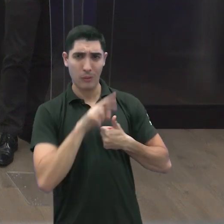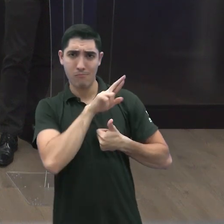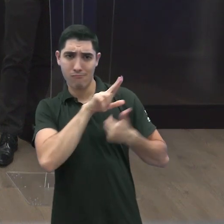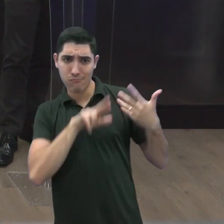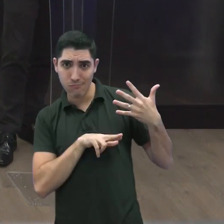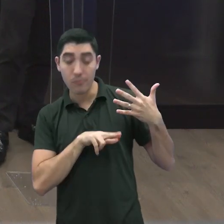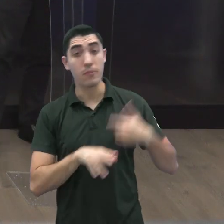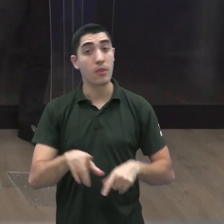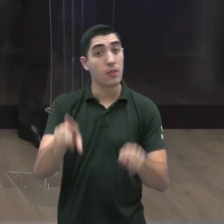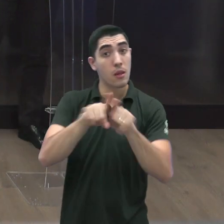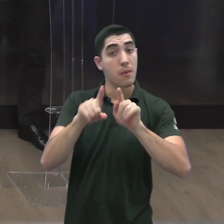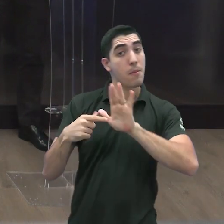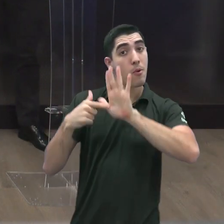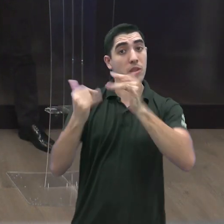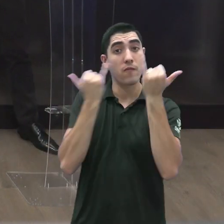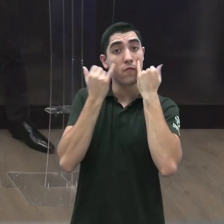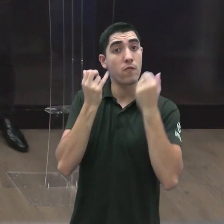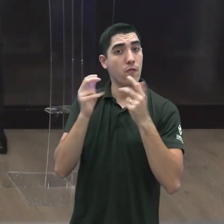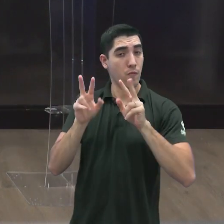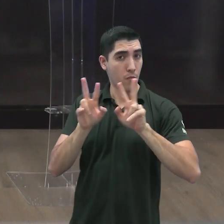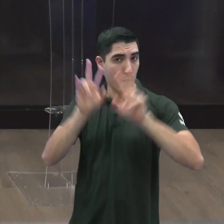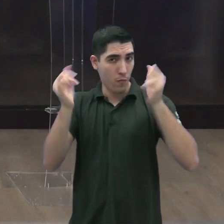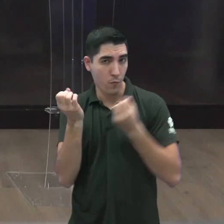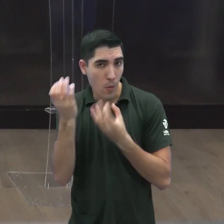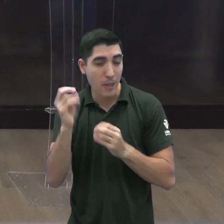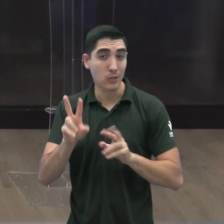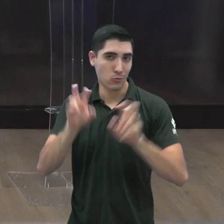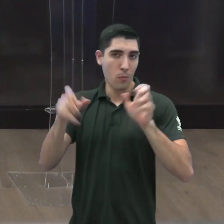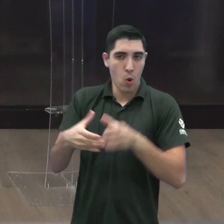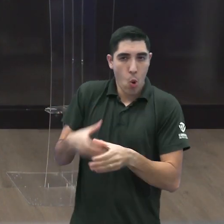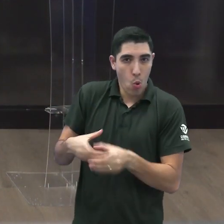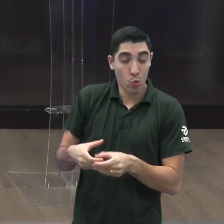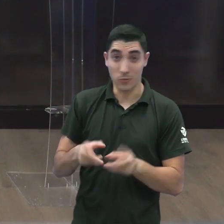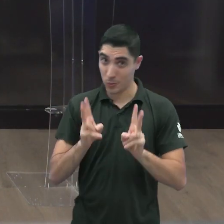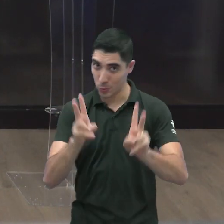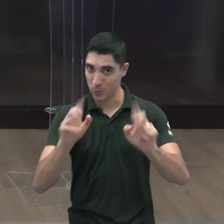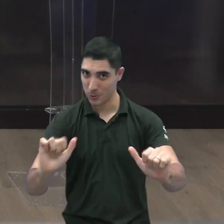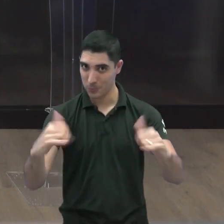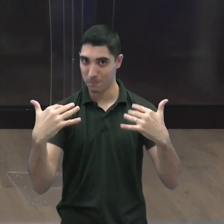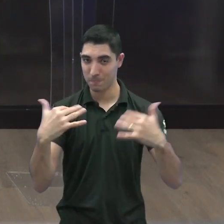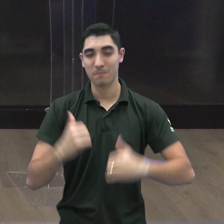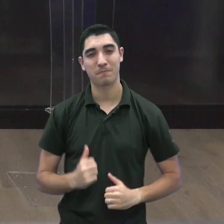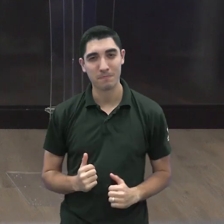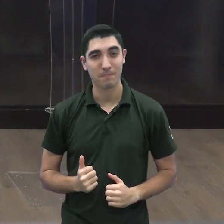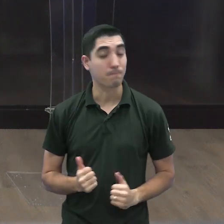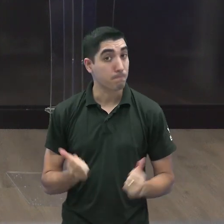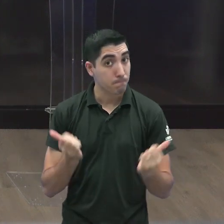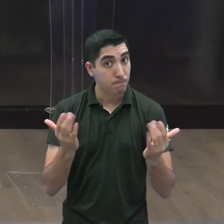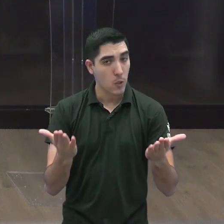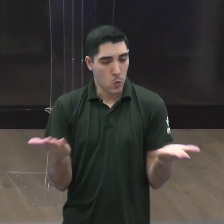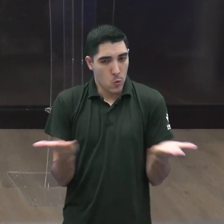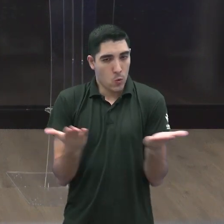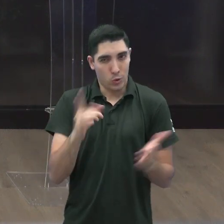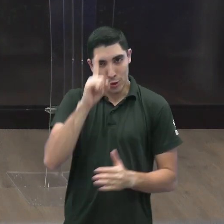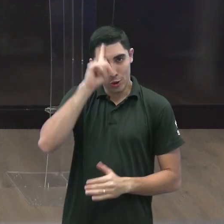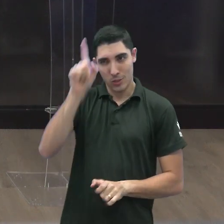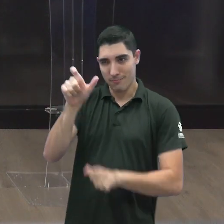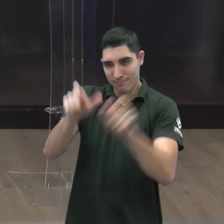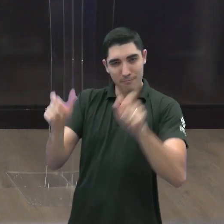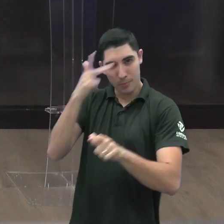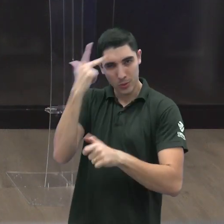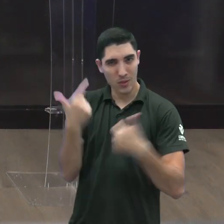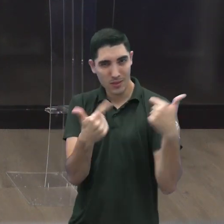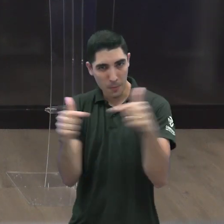viu? Ainda tem informações sobre concurso público e mais, então fica com a gente. Bom, falando, nesse Dia do